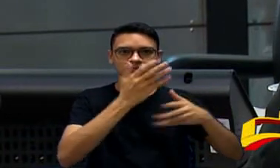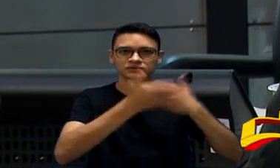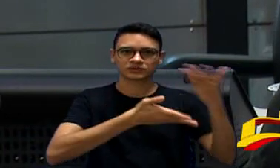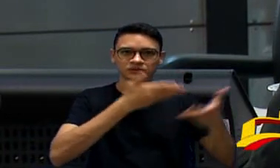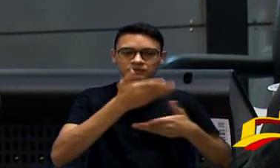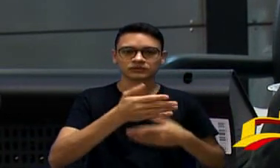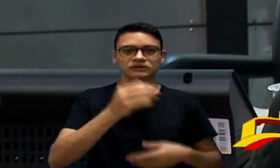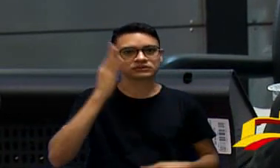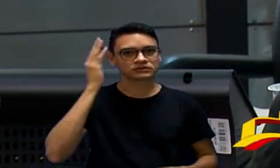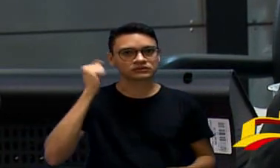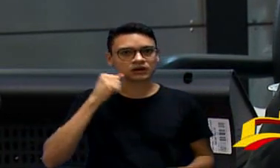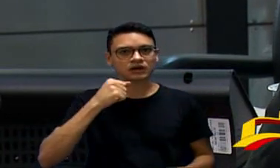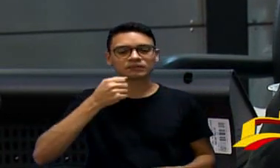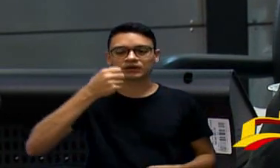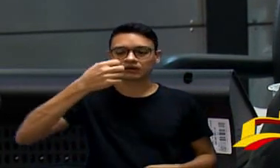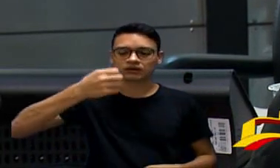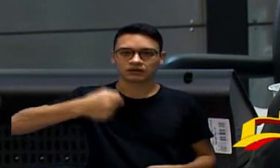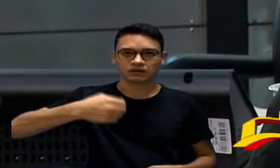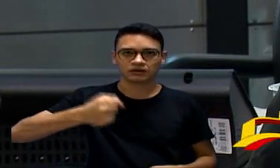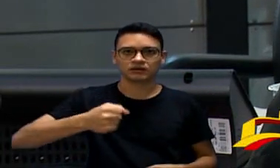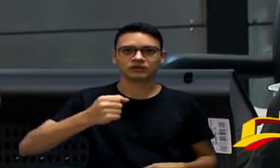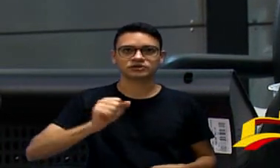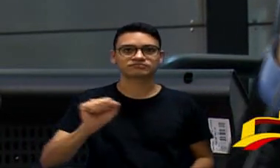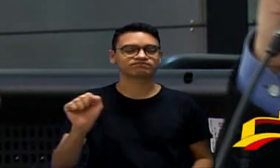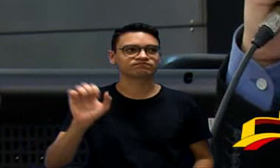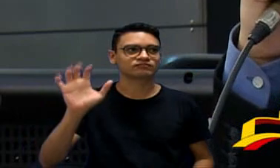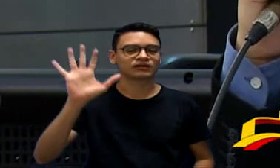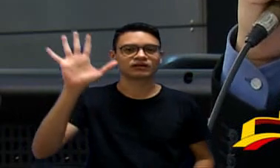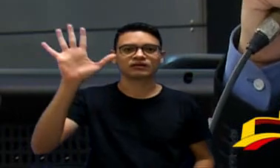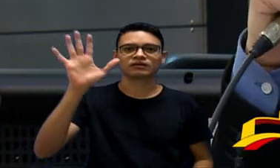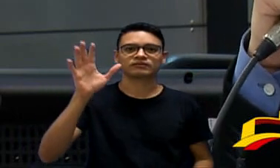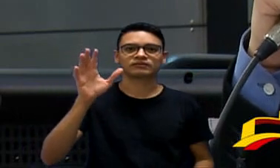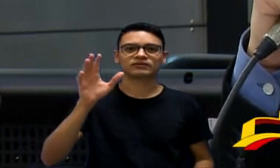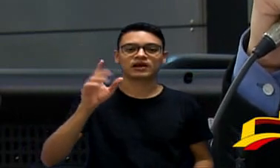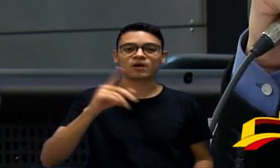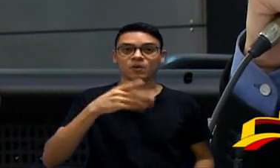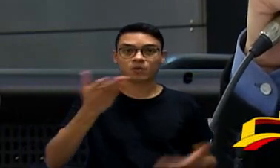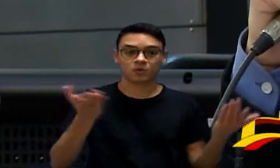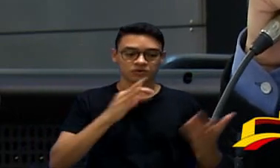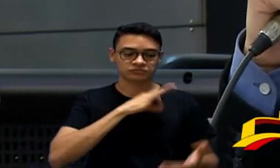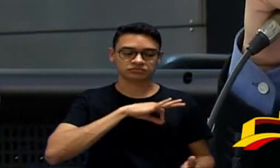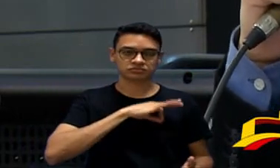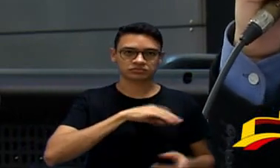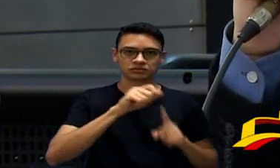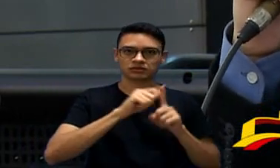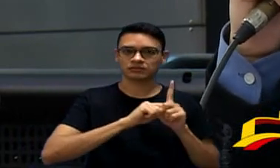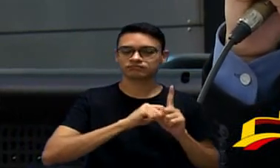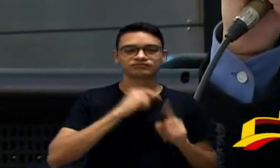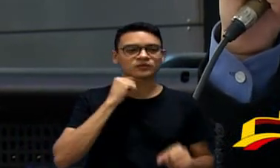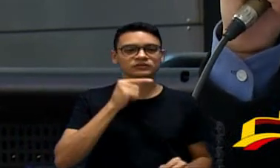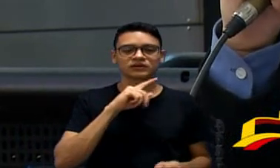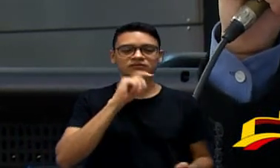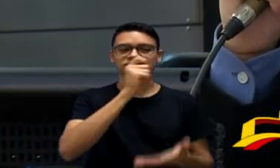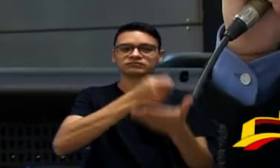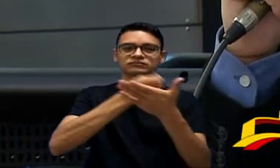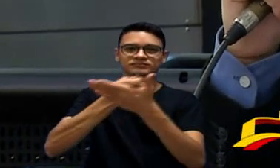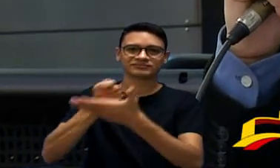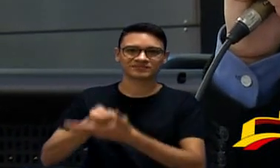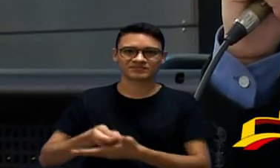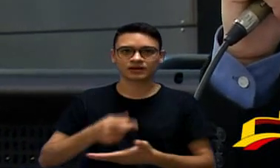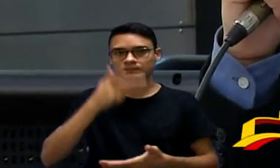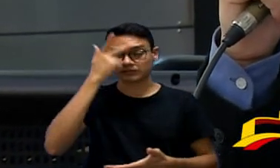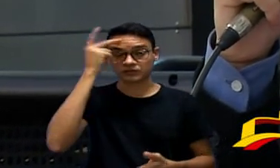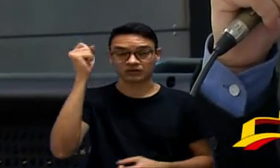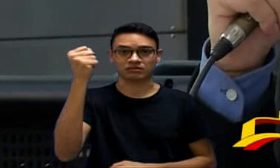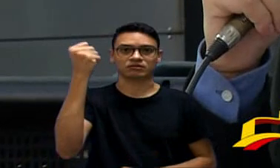caro. Caríssimo. 50, 60 reais cada hora. Não, salário mínimo e outra coisa, todo medicamento, conforme a gravidade da